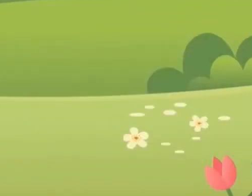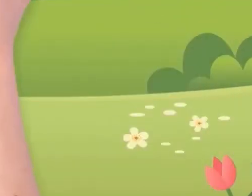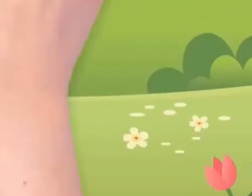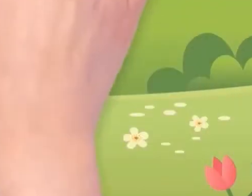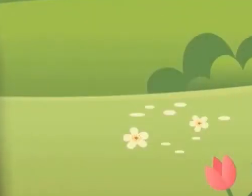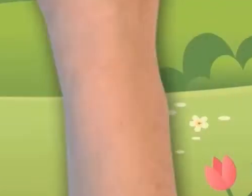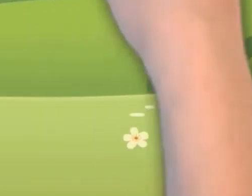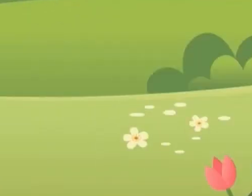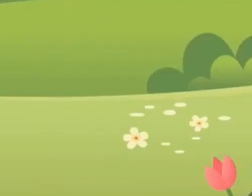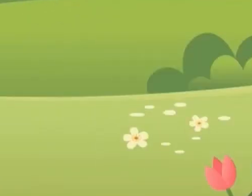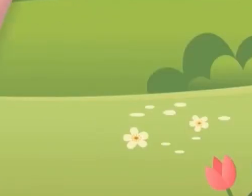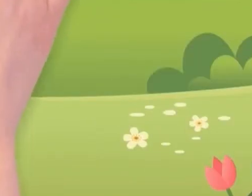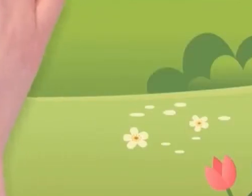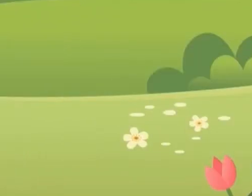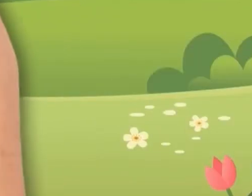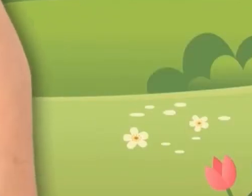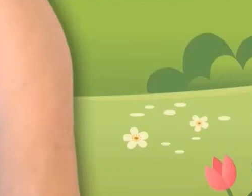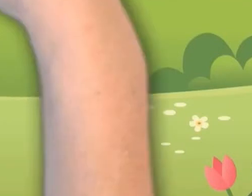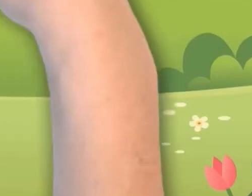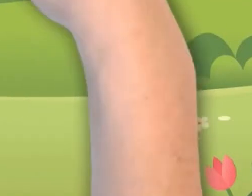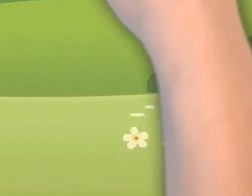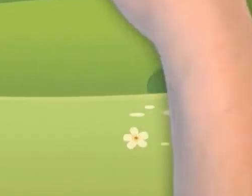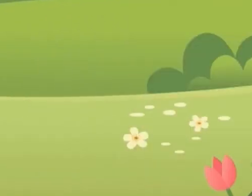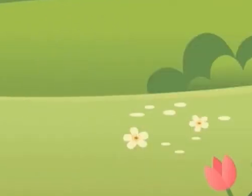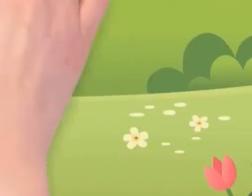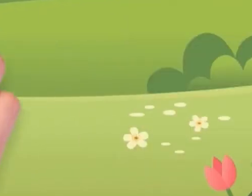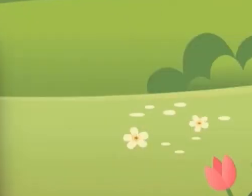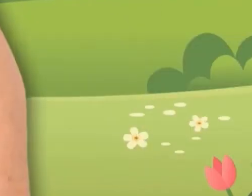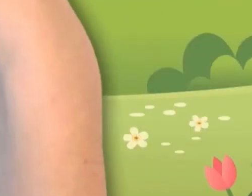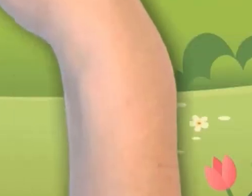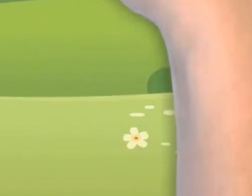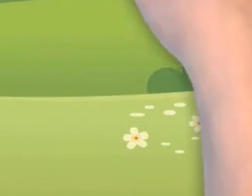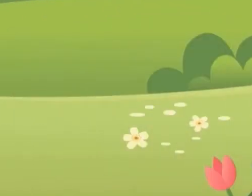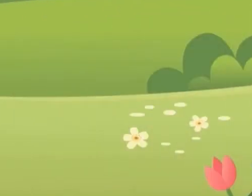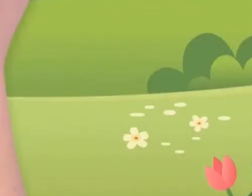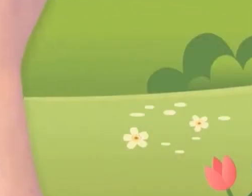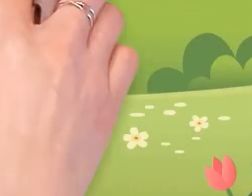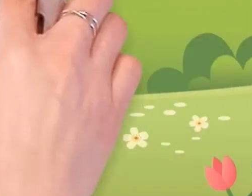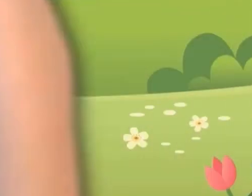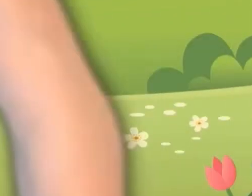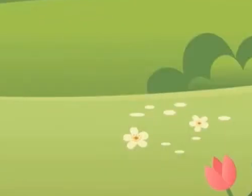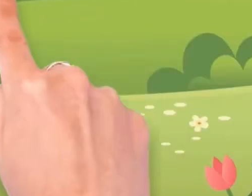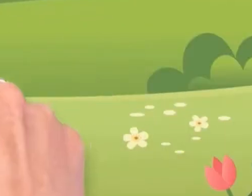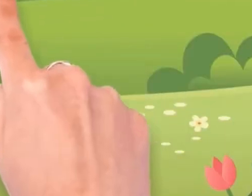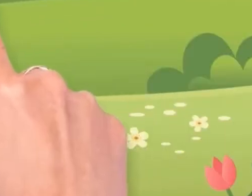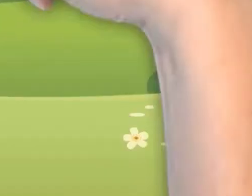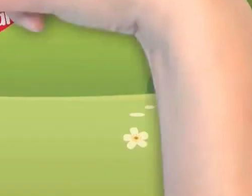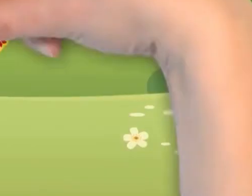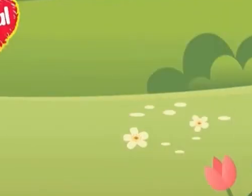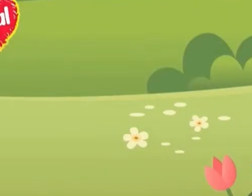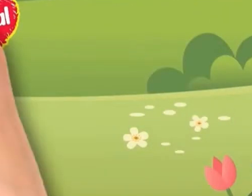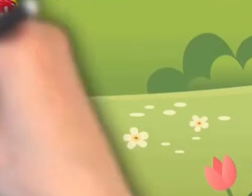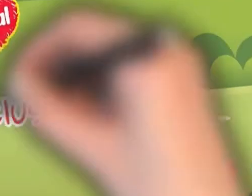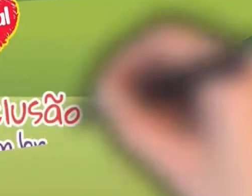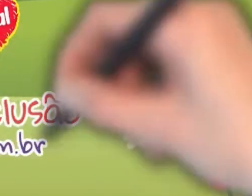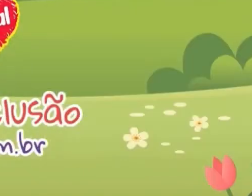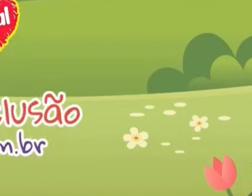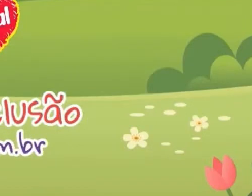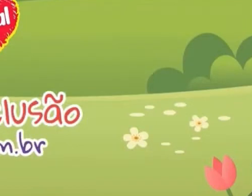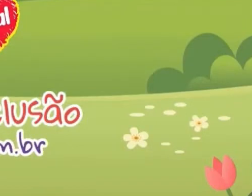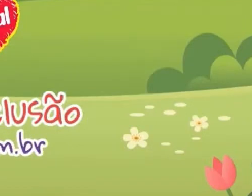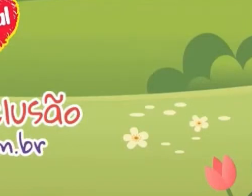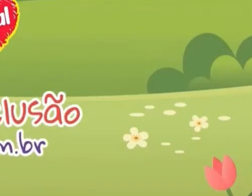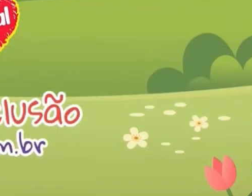vinheta de entrada com jardim e desenho animado ao fundo, no centro, logo Minha Escolinha Especial e abaixo a frase